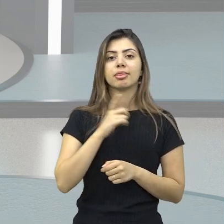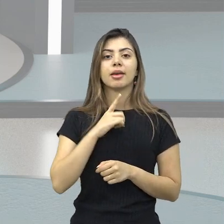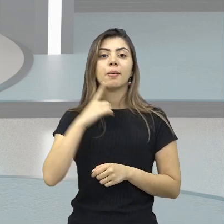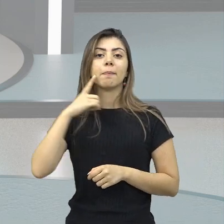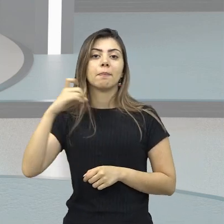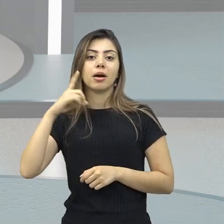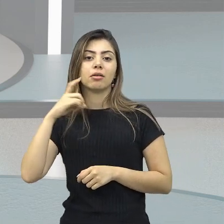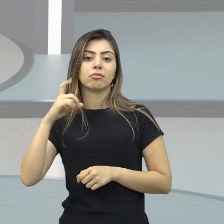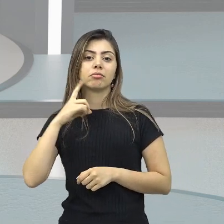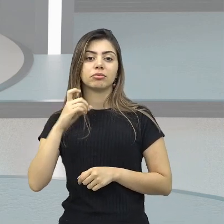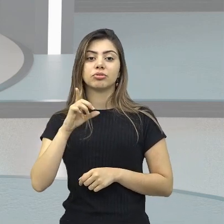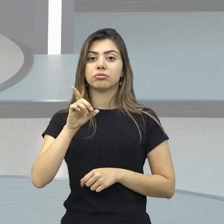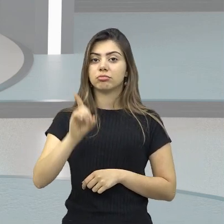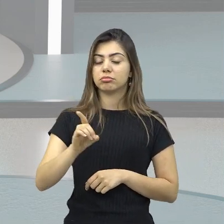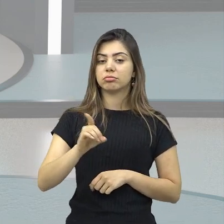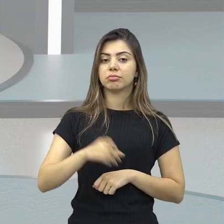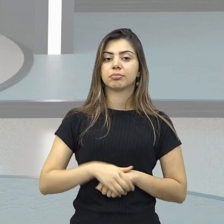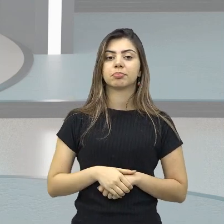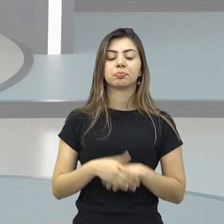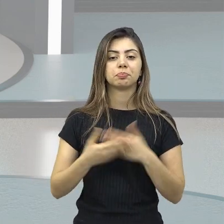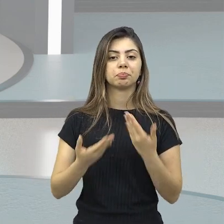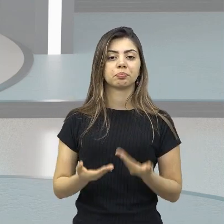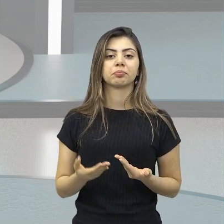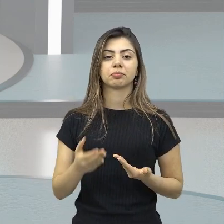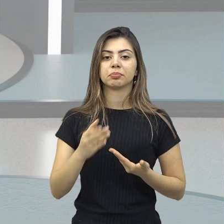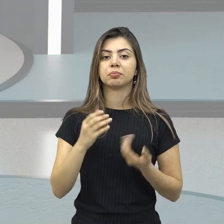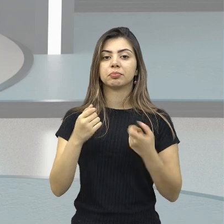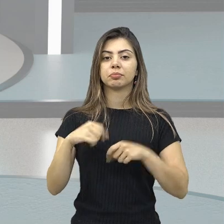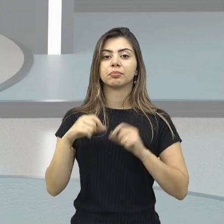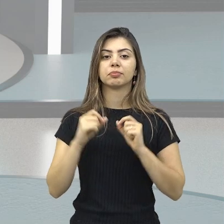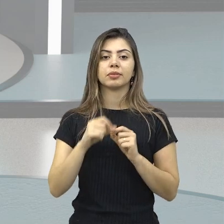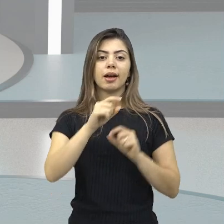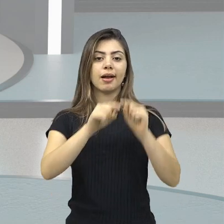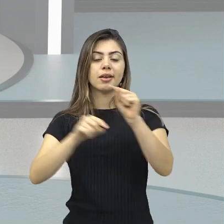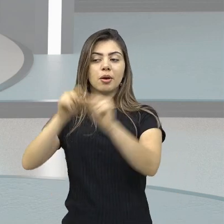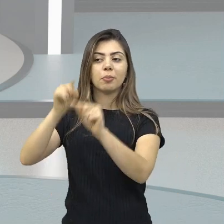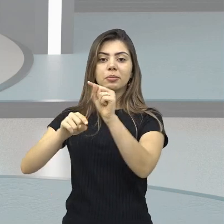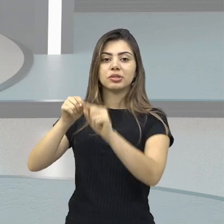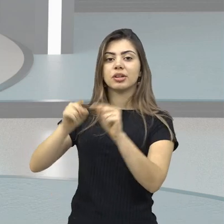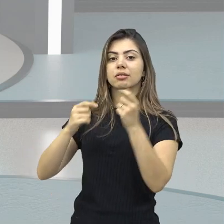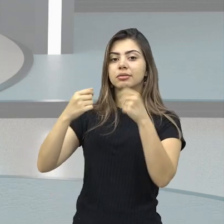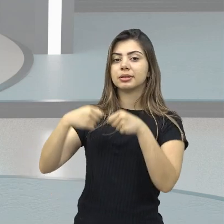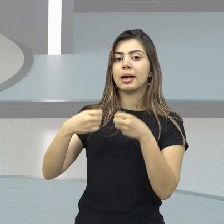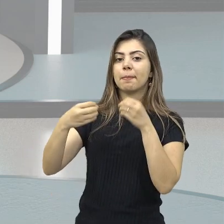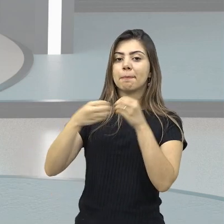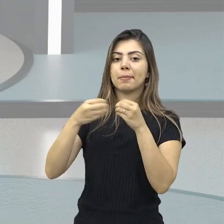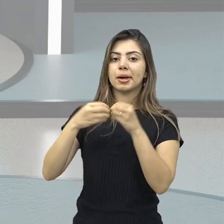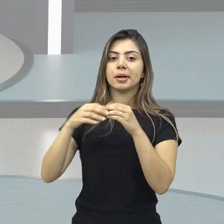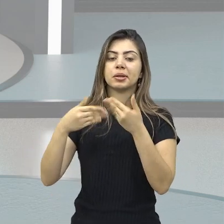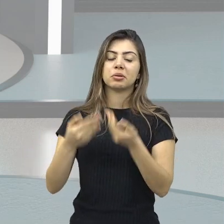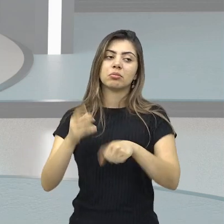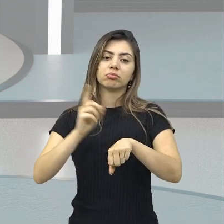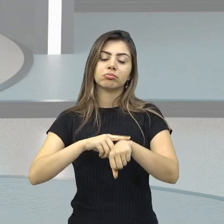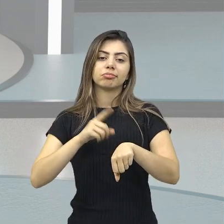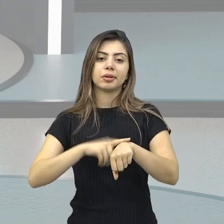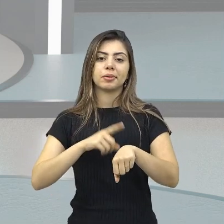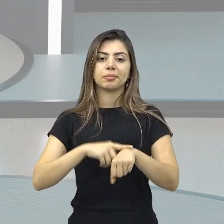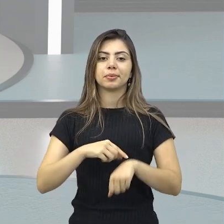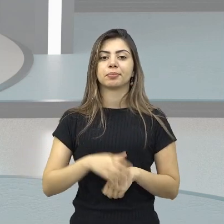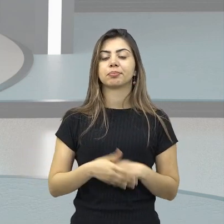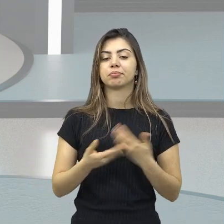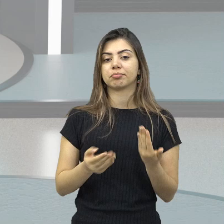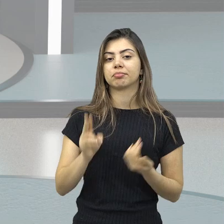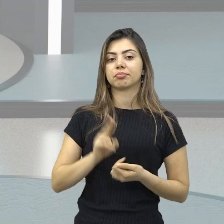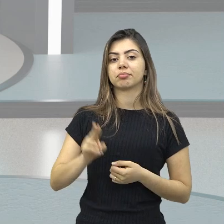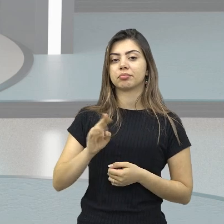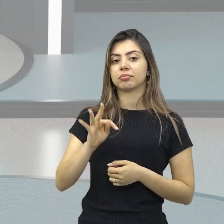apontar objetos ou pessoas que estejam perto, distância ou tempo, equivale a isto, este ou esta. Então, eu vou utilizar o